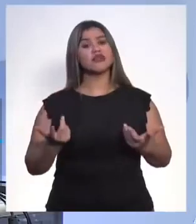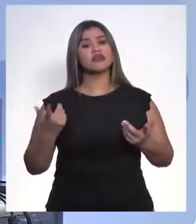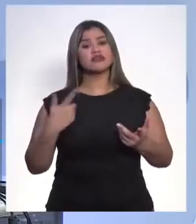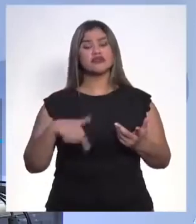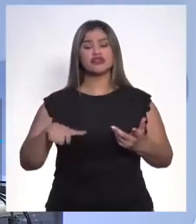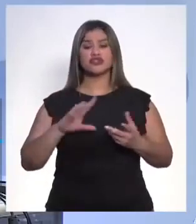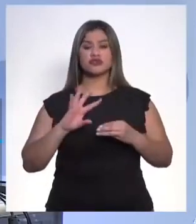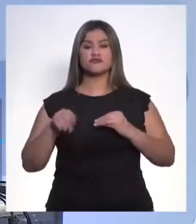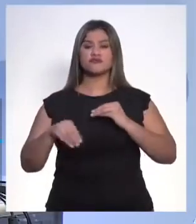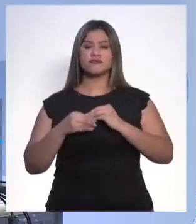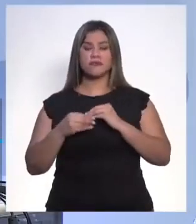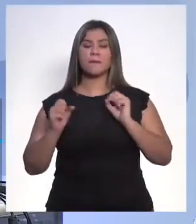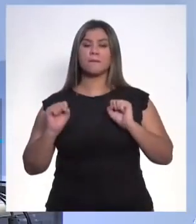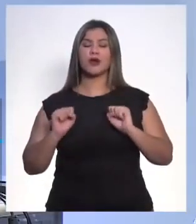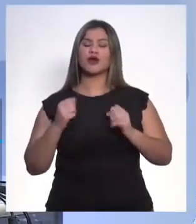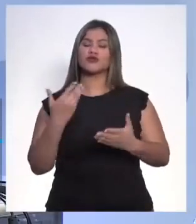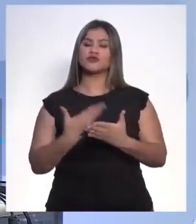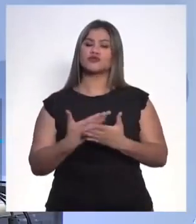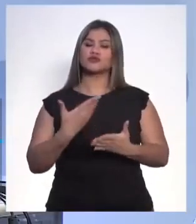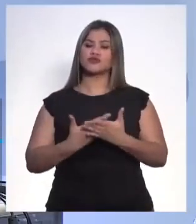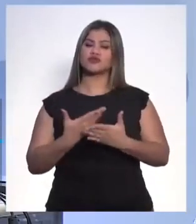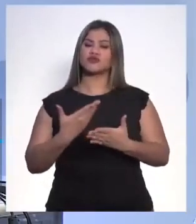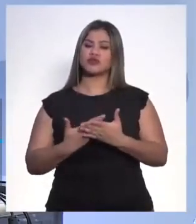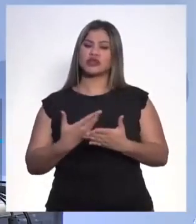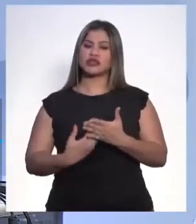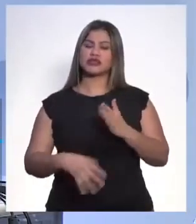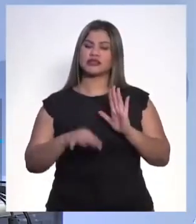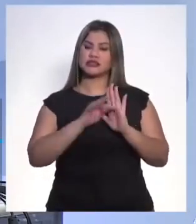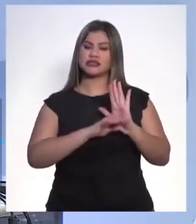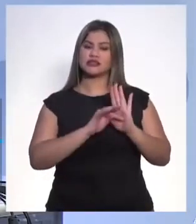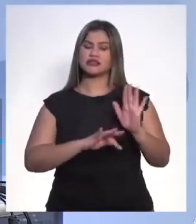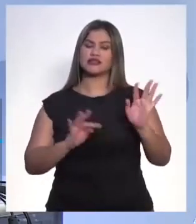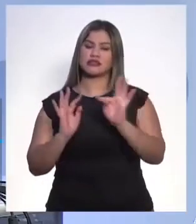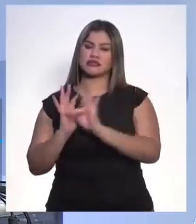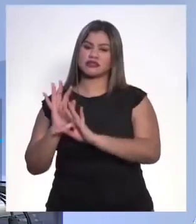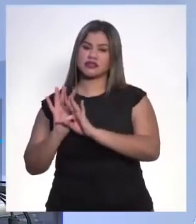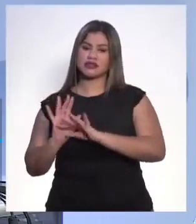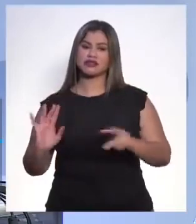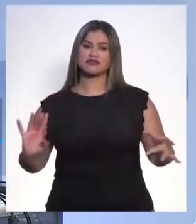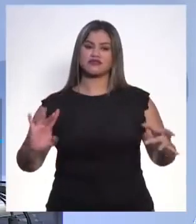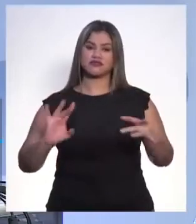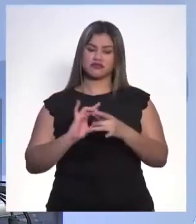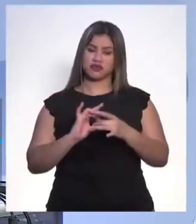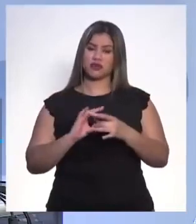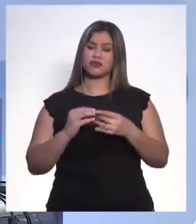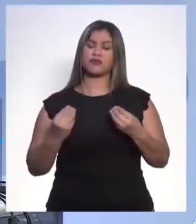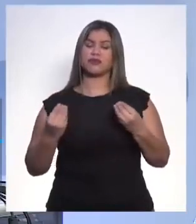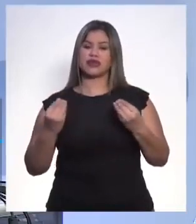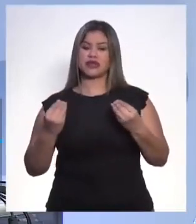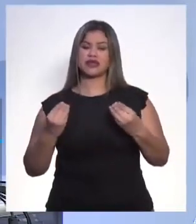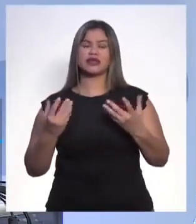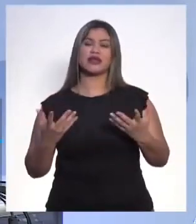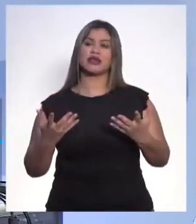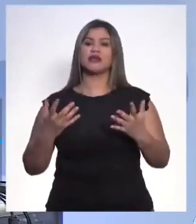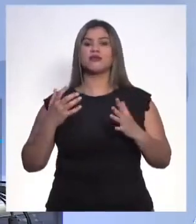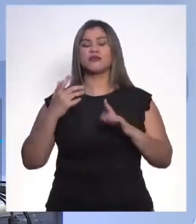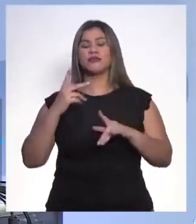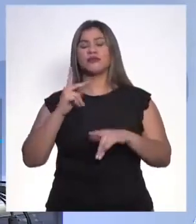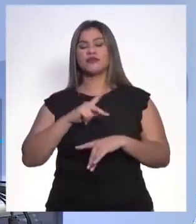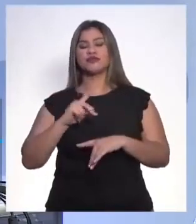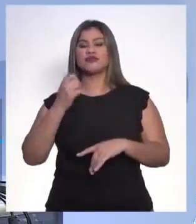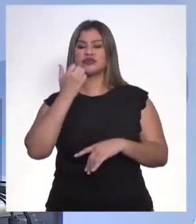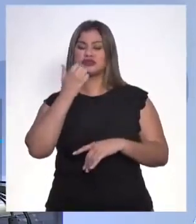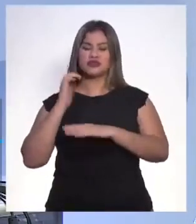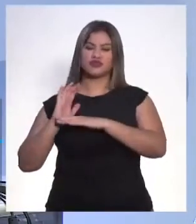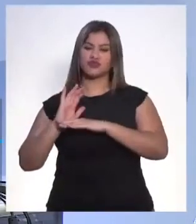até acrescentar isso, fazer uma aula intertextual com o professor de ciências, mas é para um público geral, qualquer um interessado aí